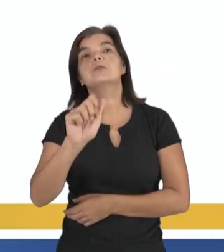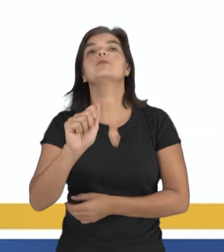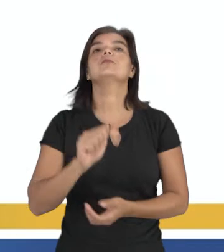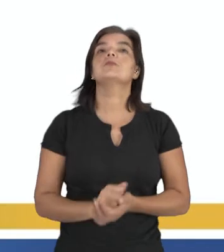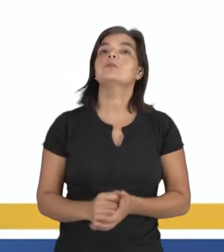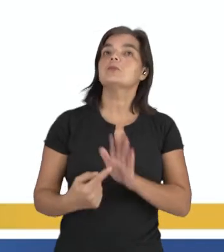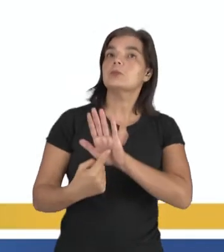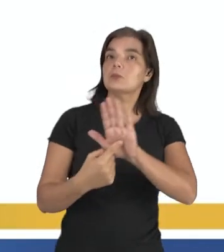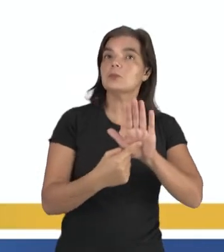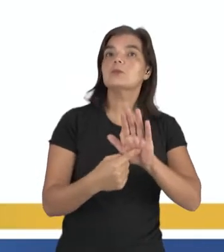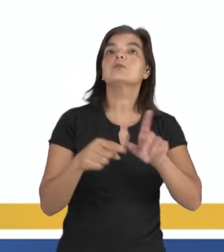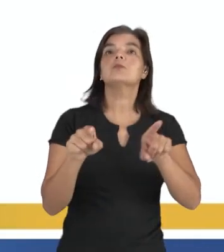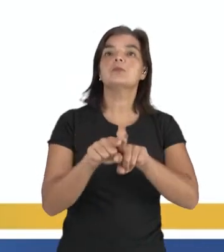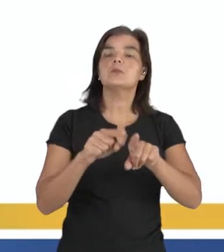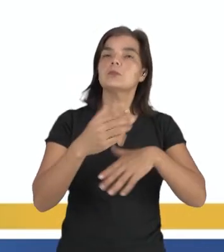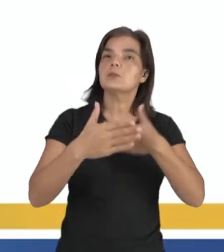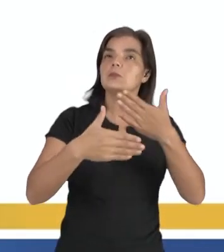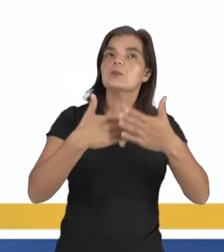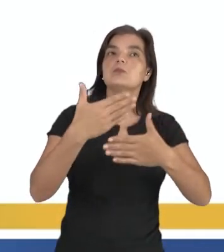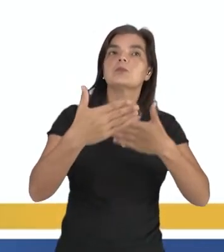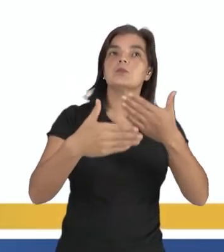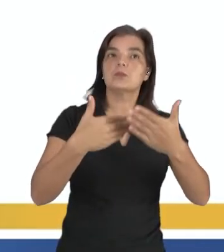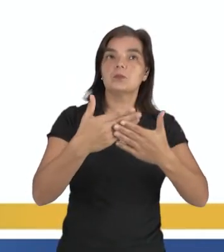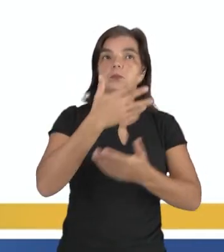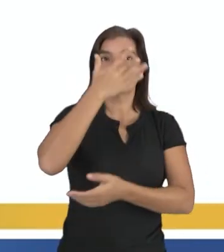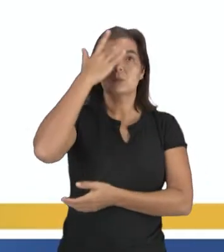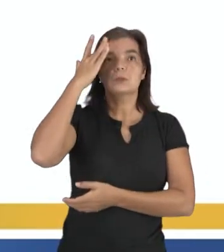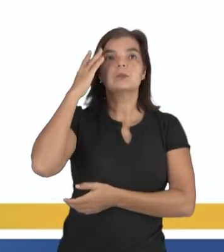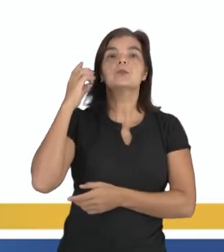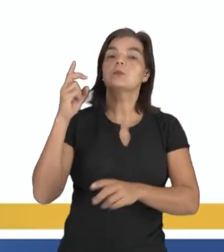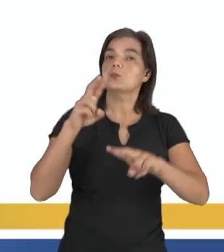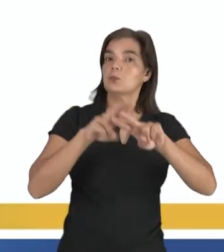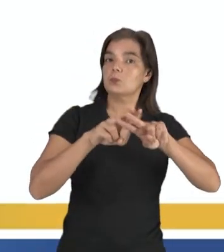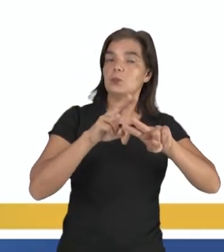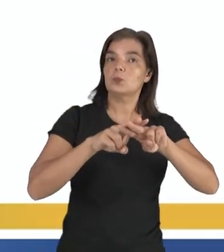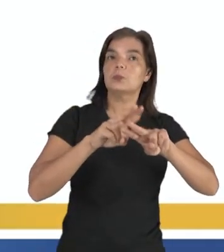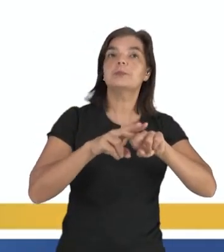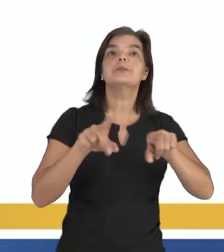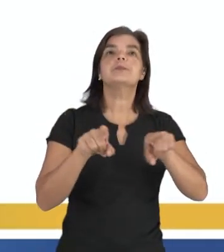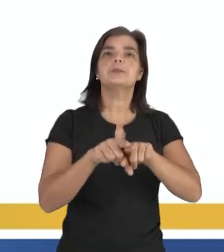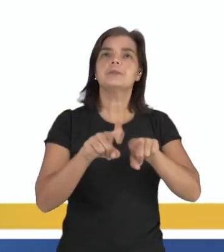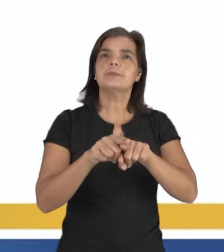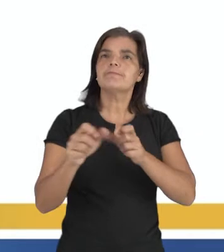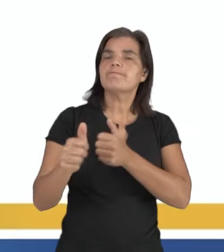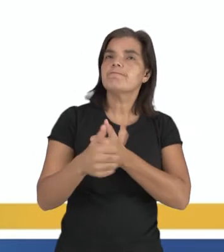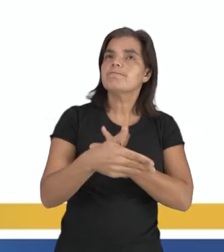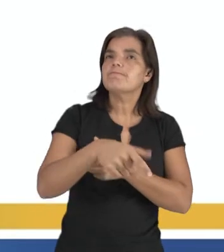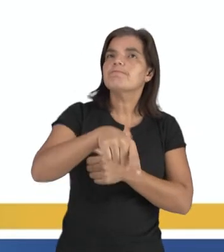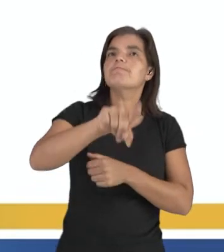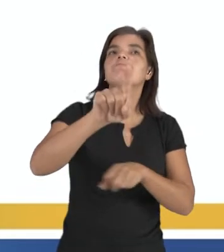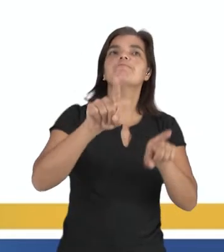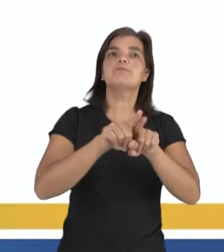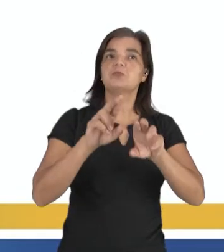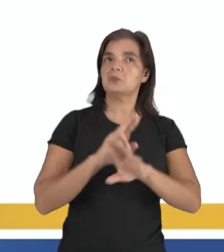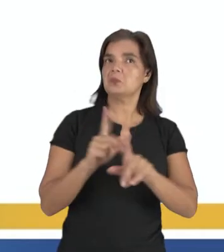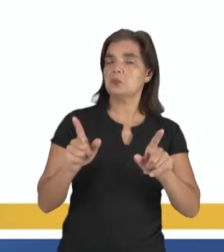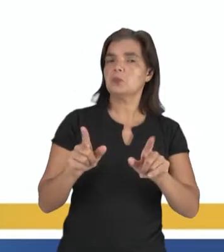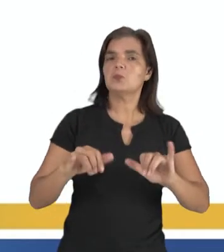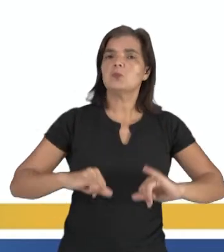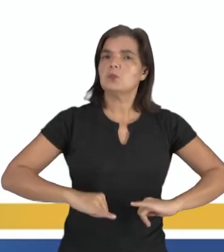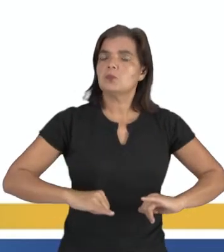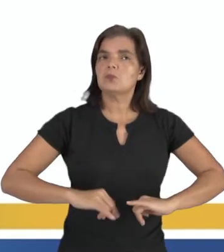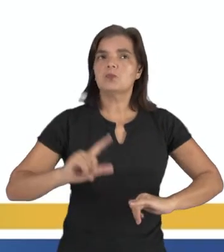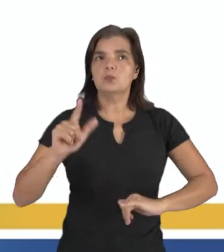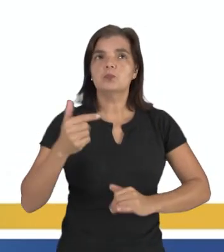um representante do ceticismo, ao passar diante de uma pessoa que estava presa a um pântano, teria seguido adiante de forma